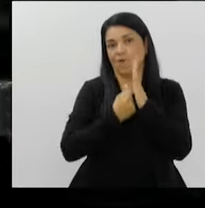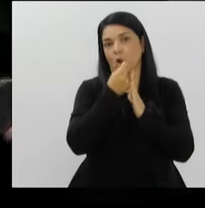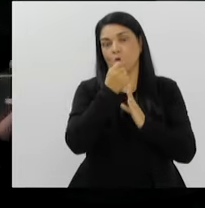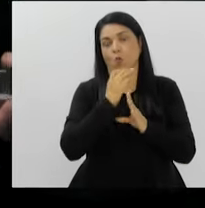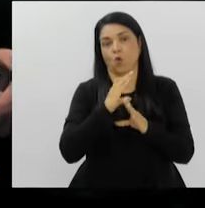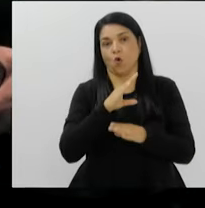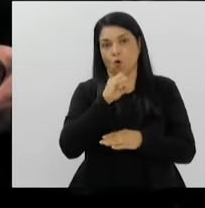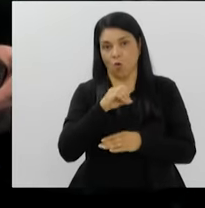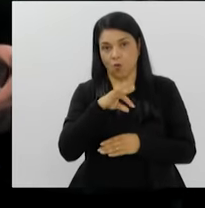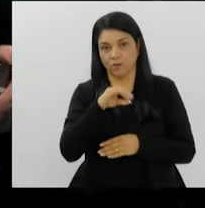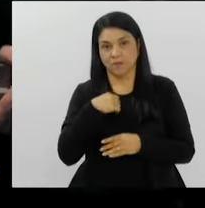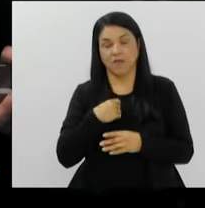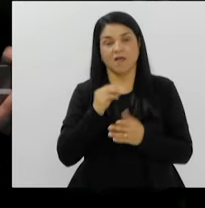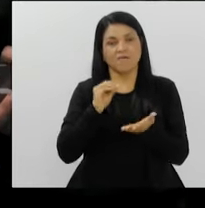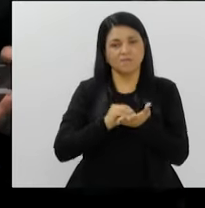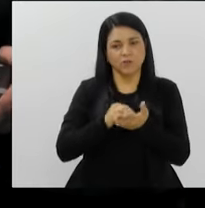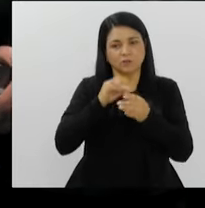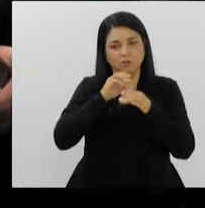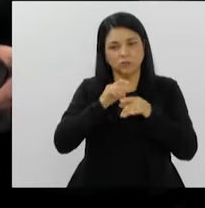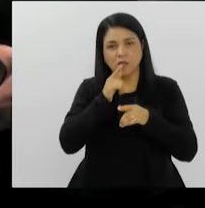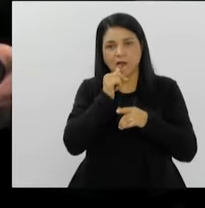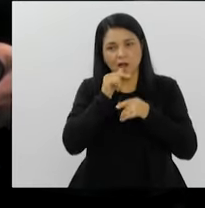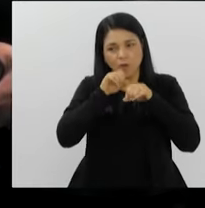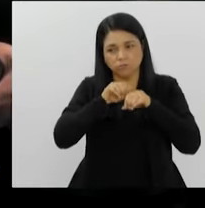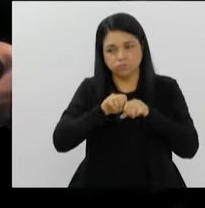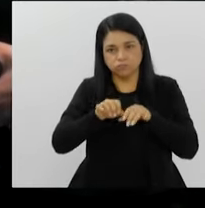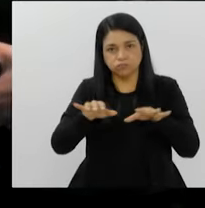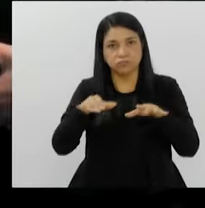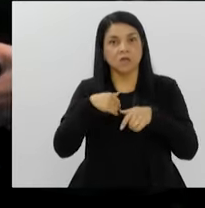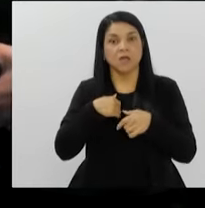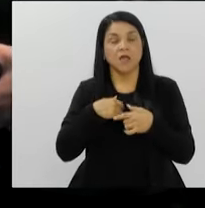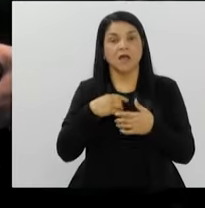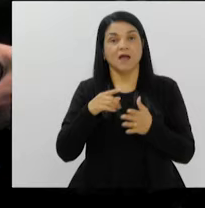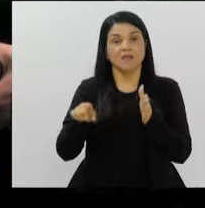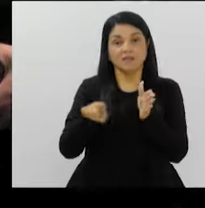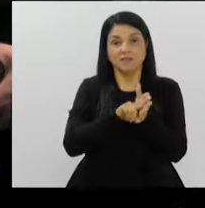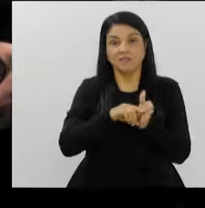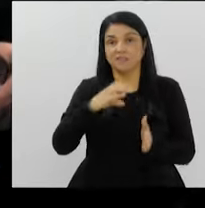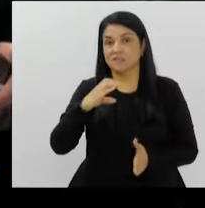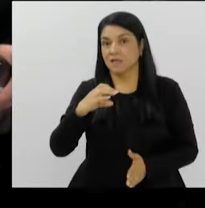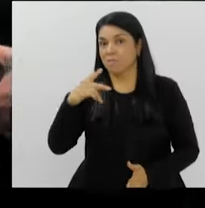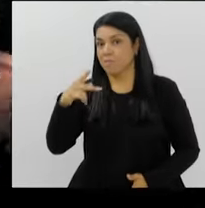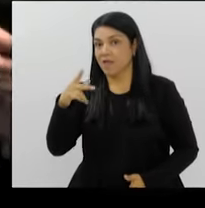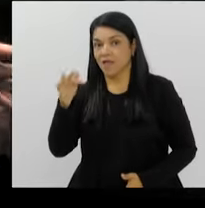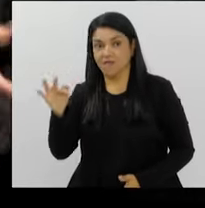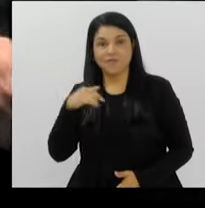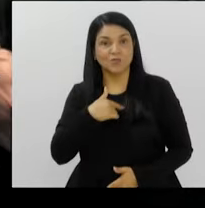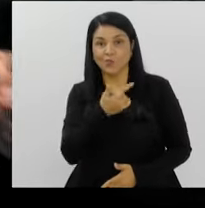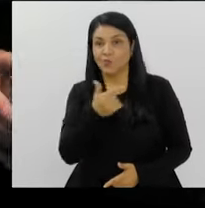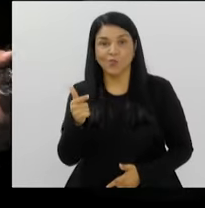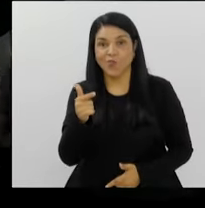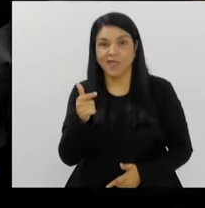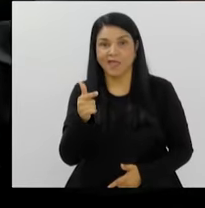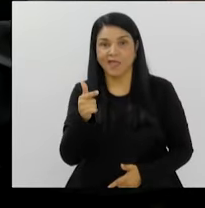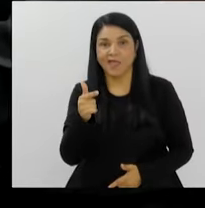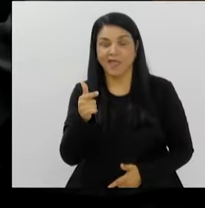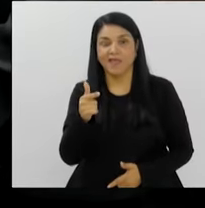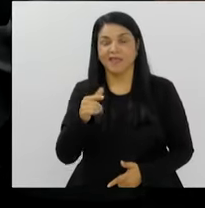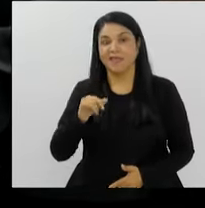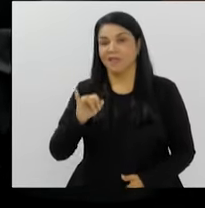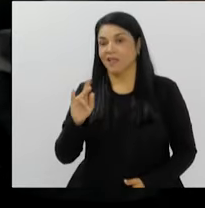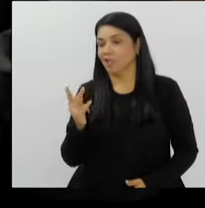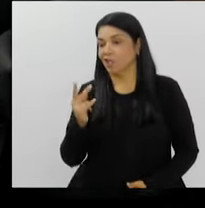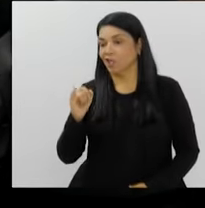fornecimento, né, de abastecimento de água, a negativação do CPF das pessoas que nem conta, nem hidrômetro, já